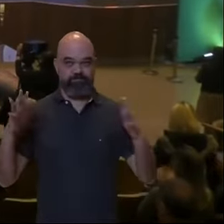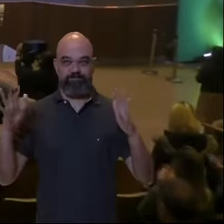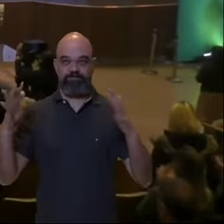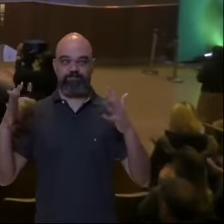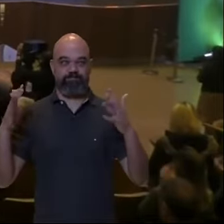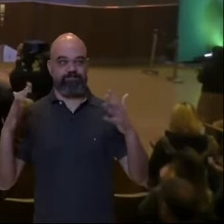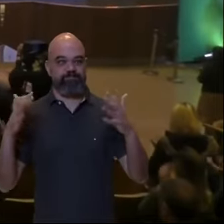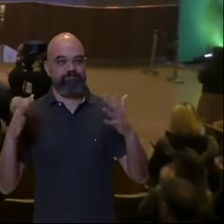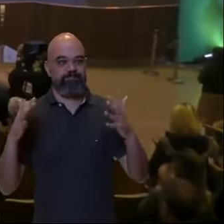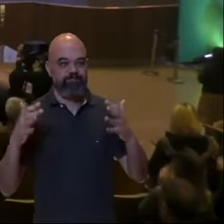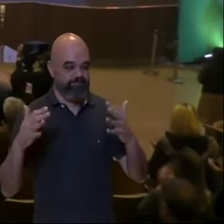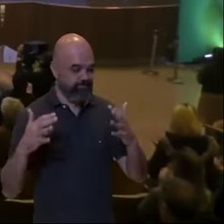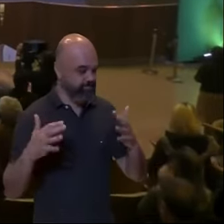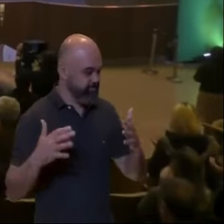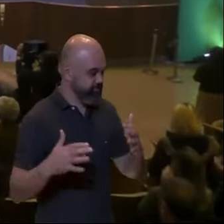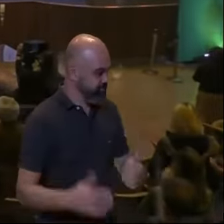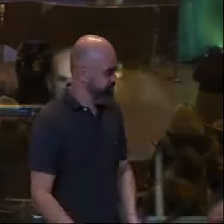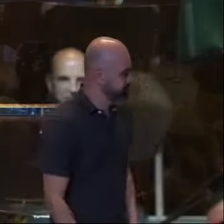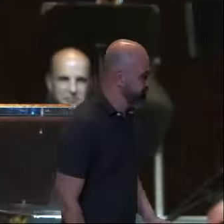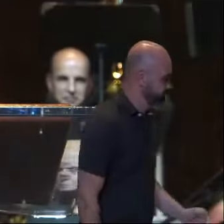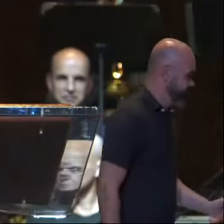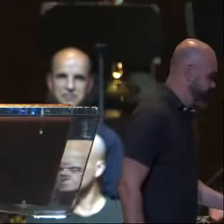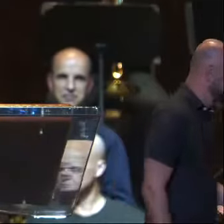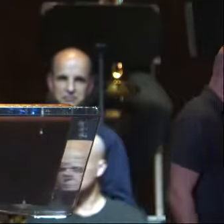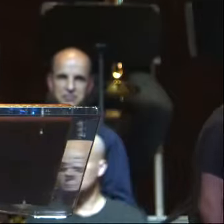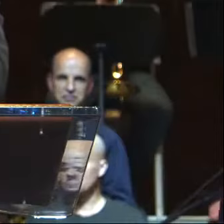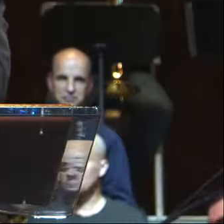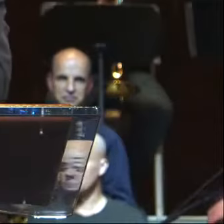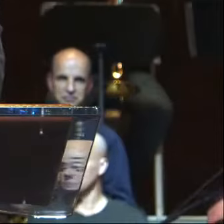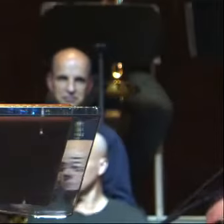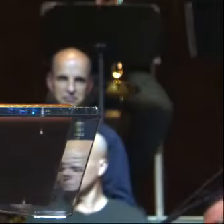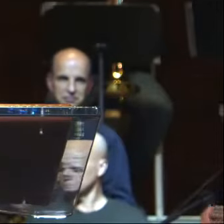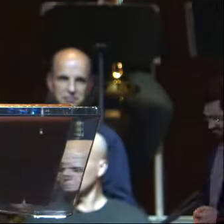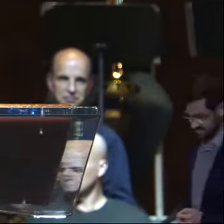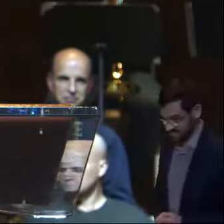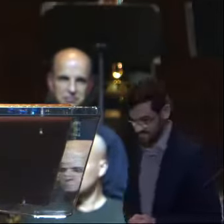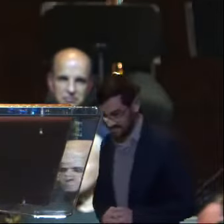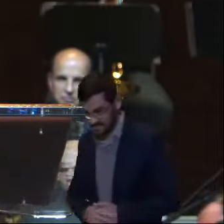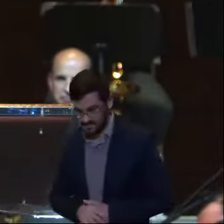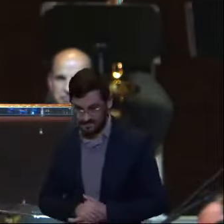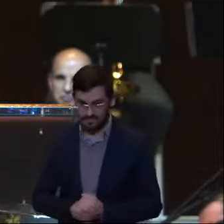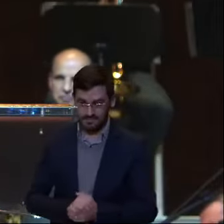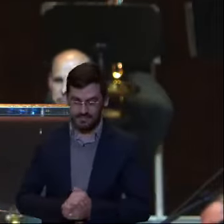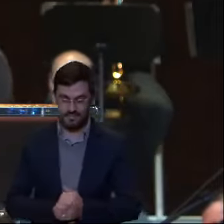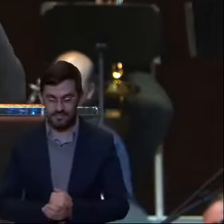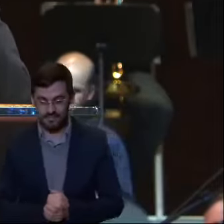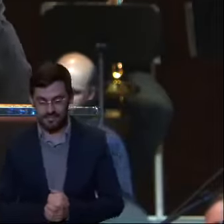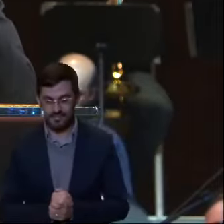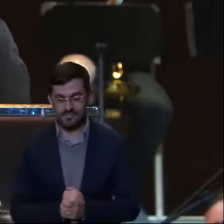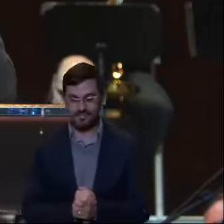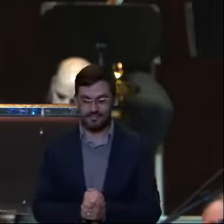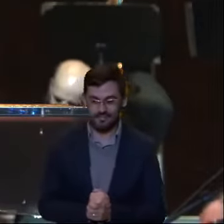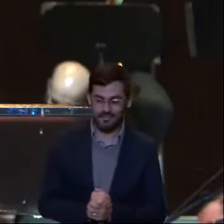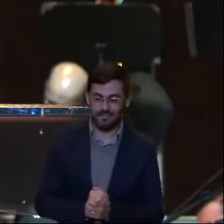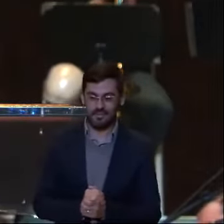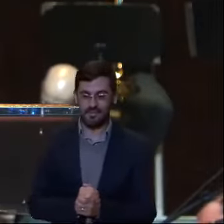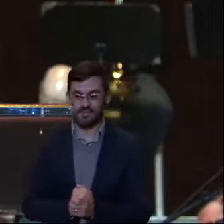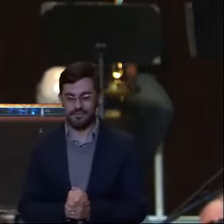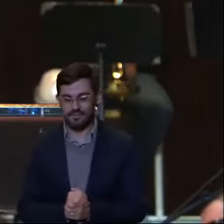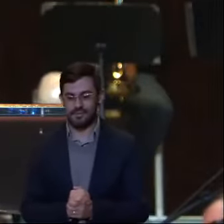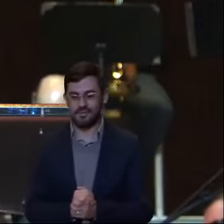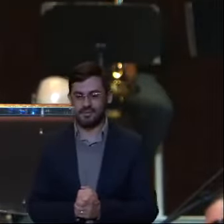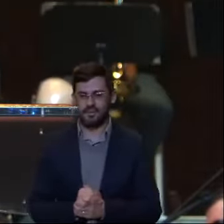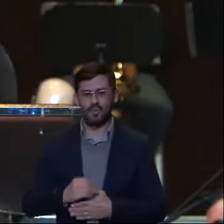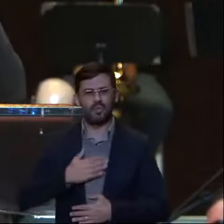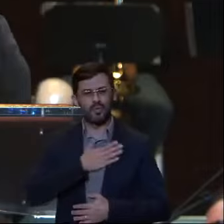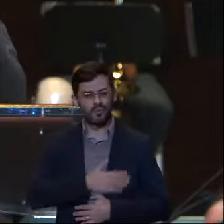Aleluia, aleluia. Como é gostoso sentir a presença do nosso Deus entre nós. Que Deus seja louvado,